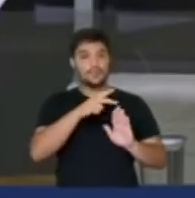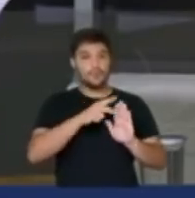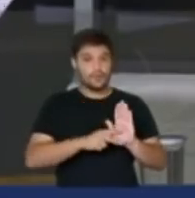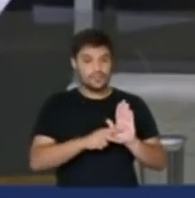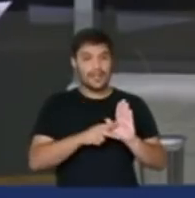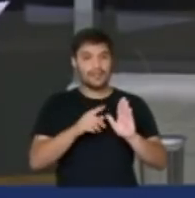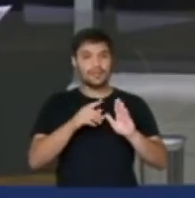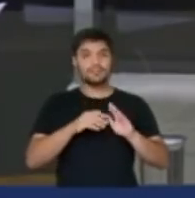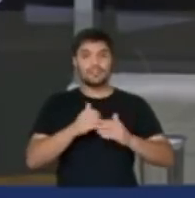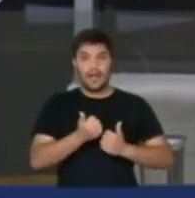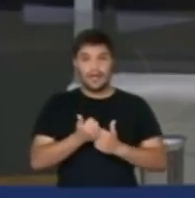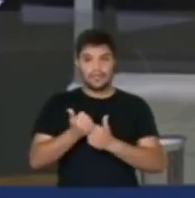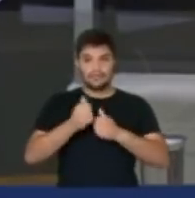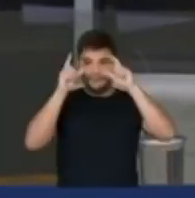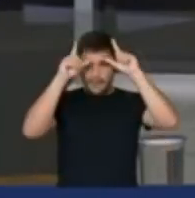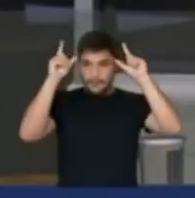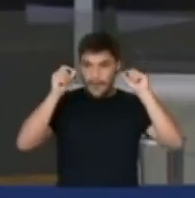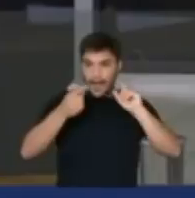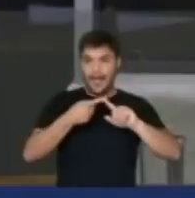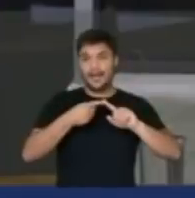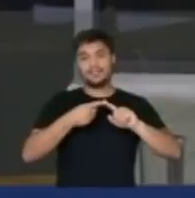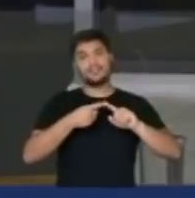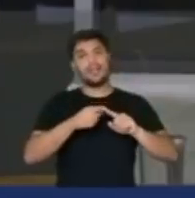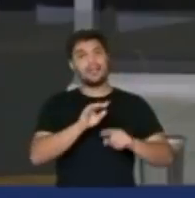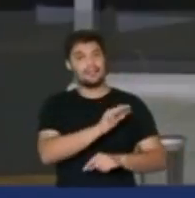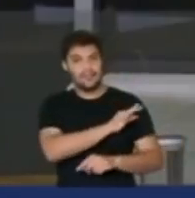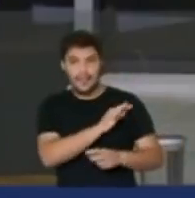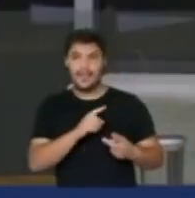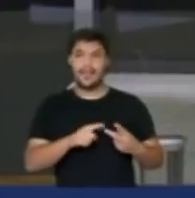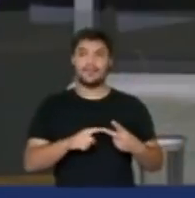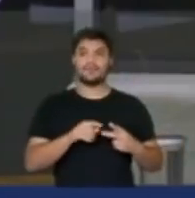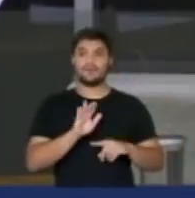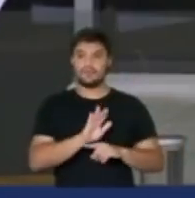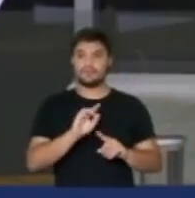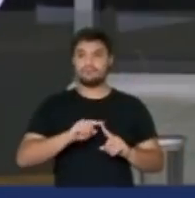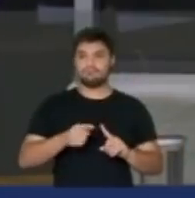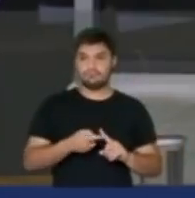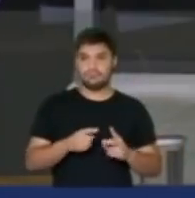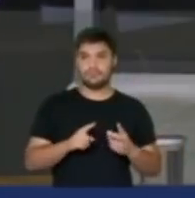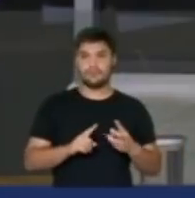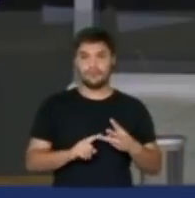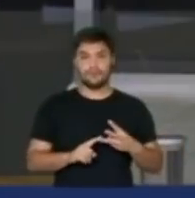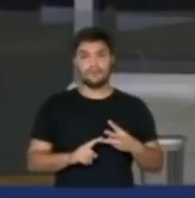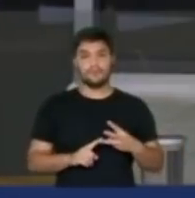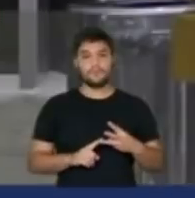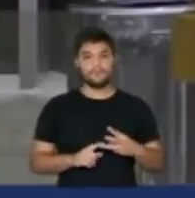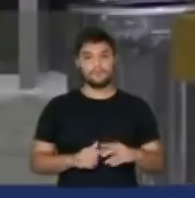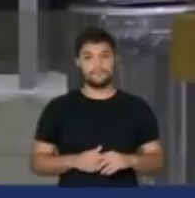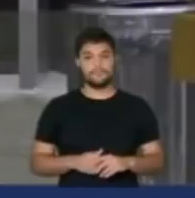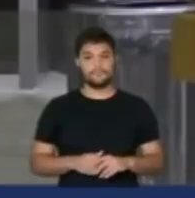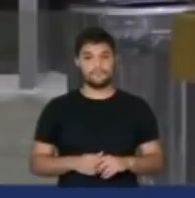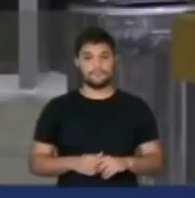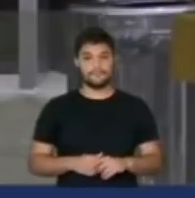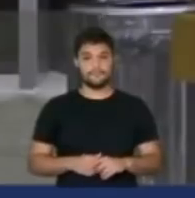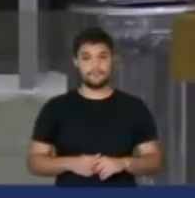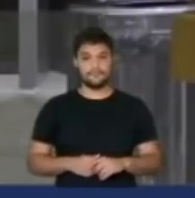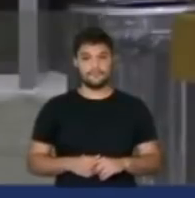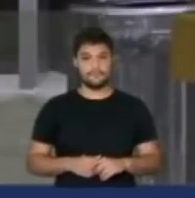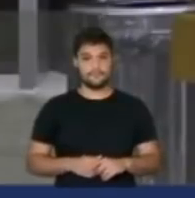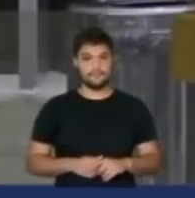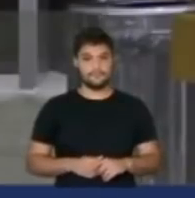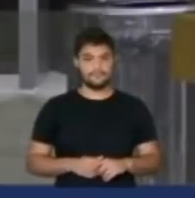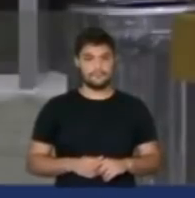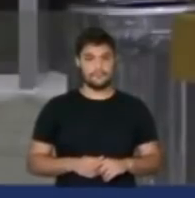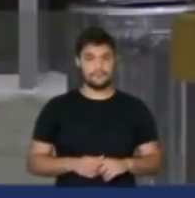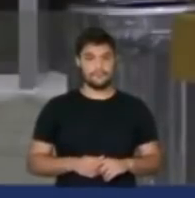auxiliares de enfermagem, parteiros e parteiras, técnicos de enfermagem, os enfermeiros padrão, enfermeiro de nível